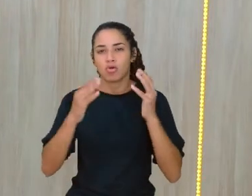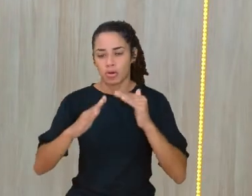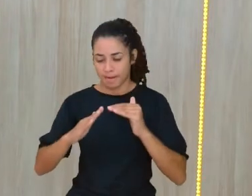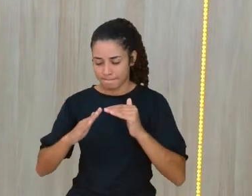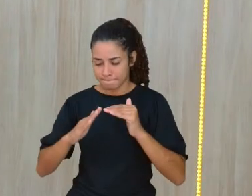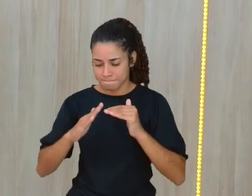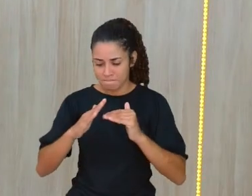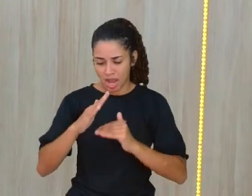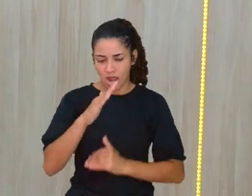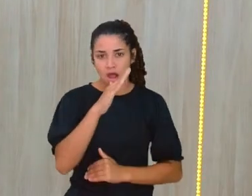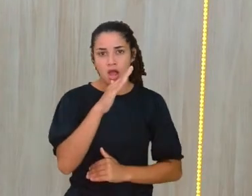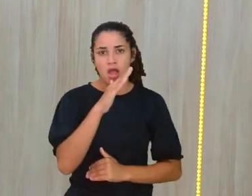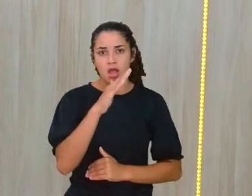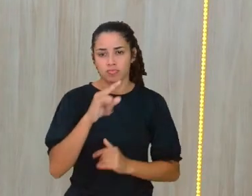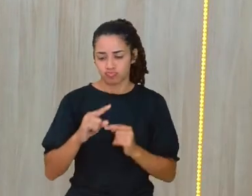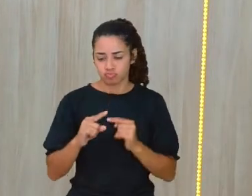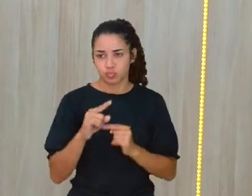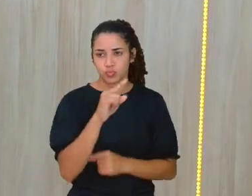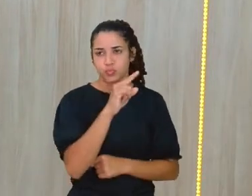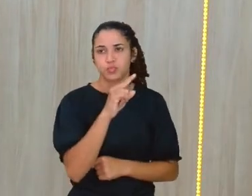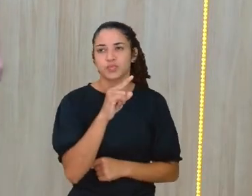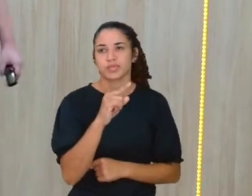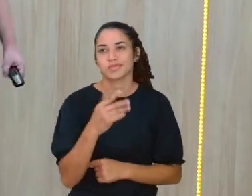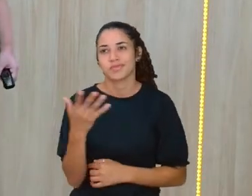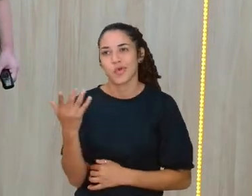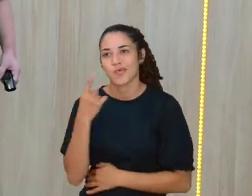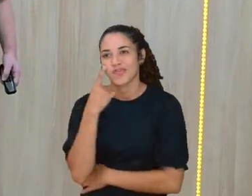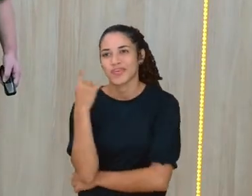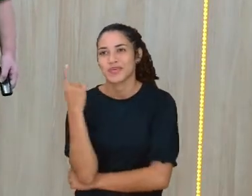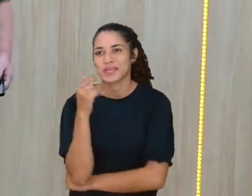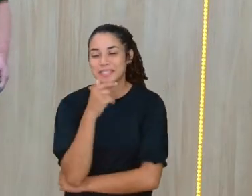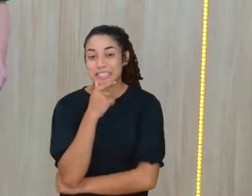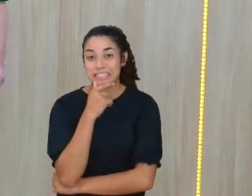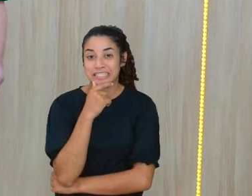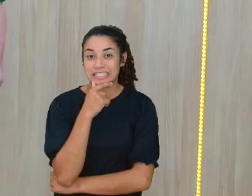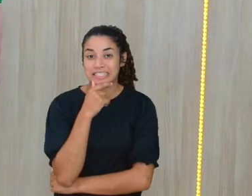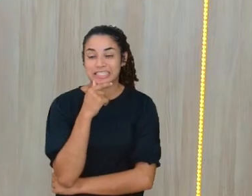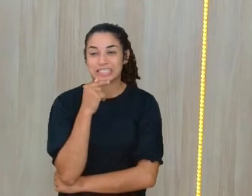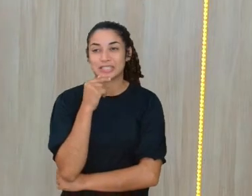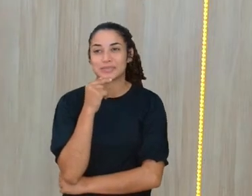passei uma diagonal para o próximo ponto. Olha.